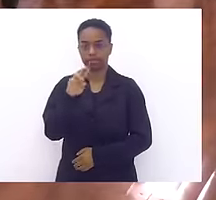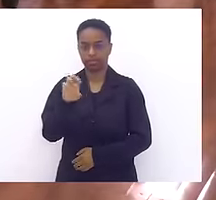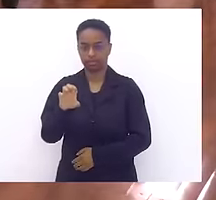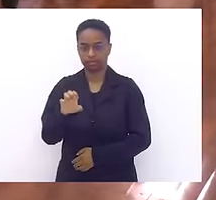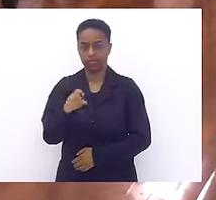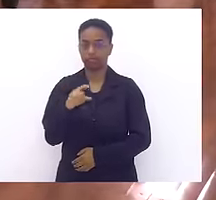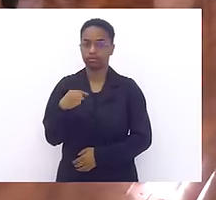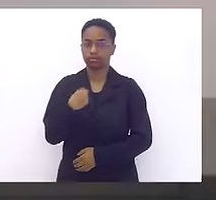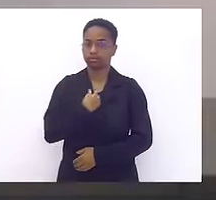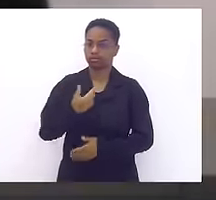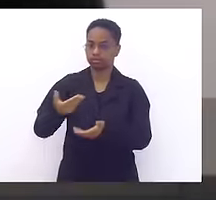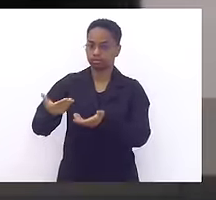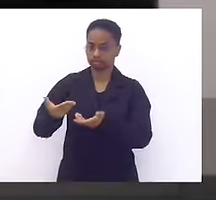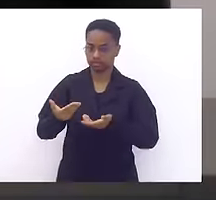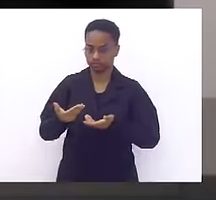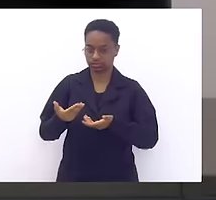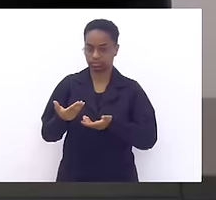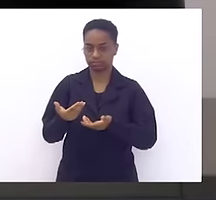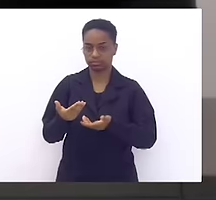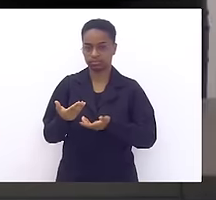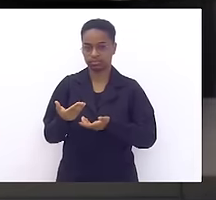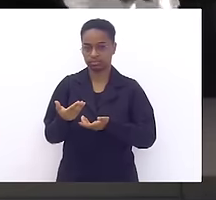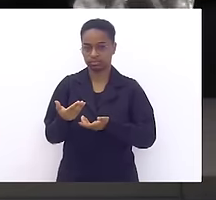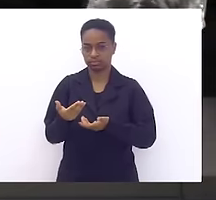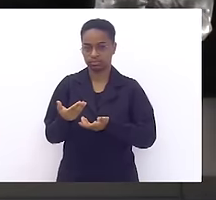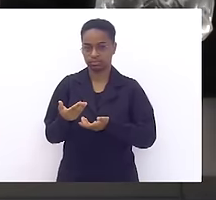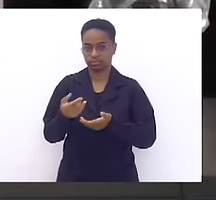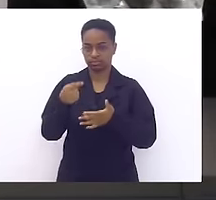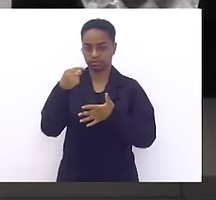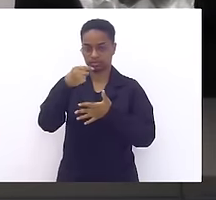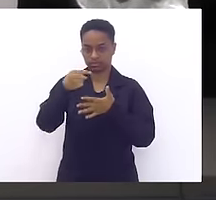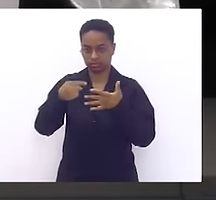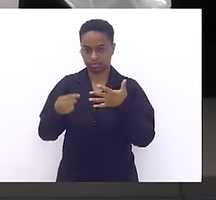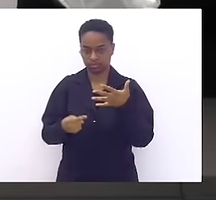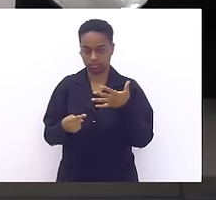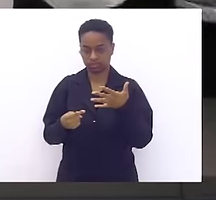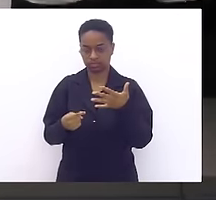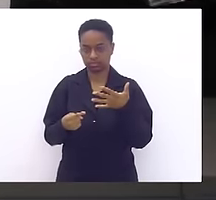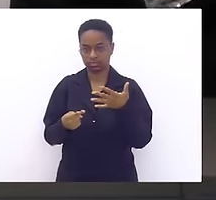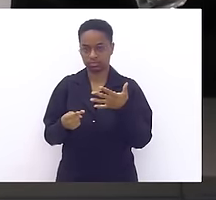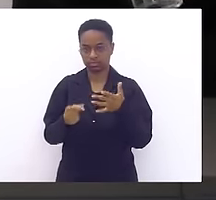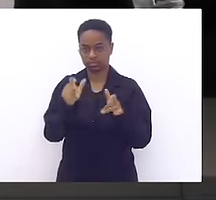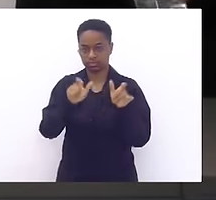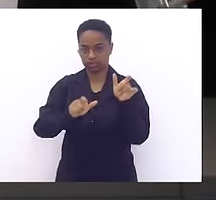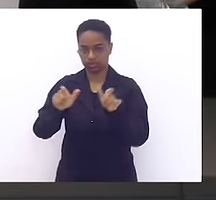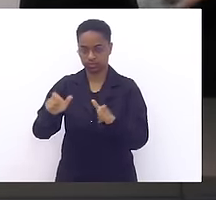convocados os seguintes autoridades e pessoas